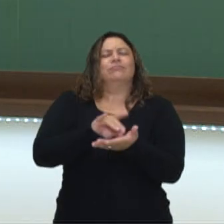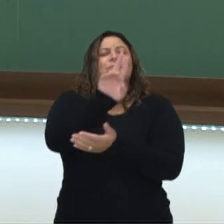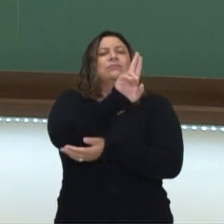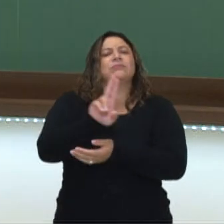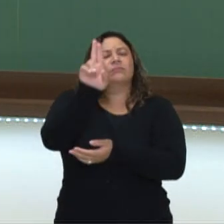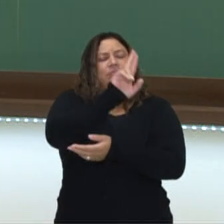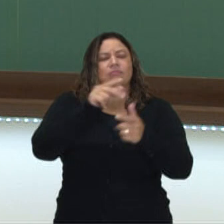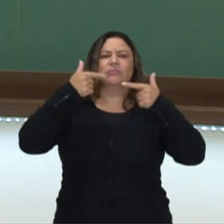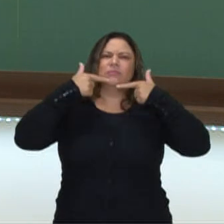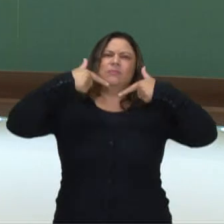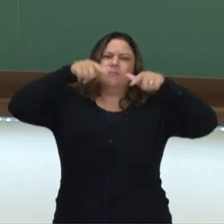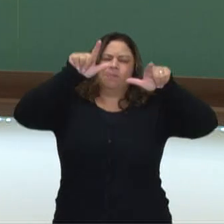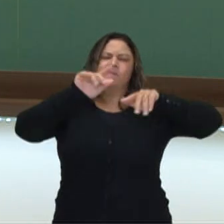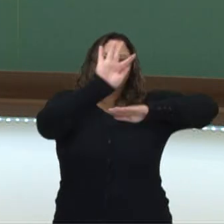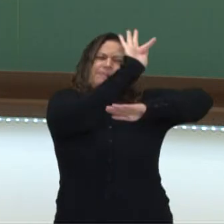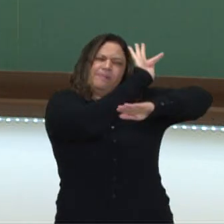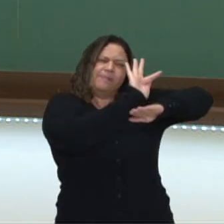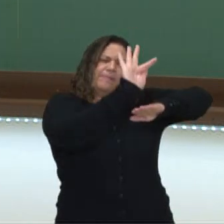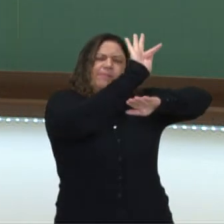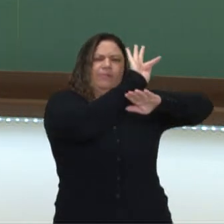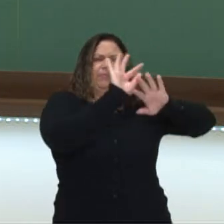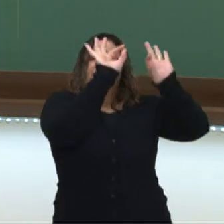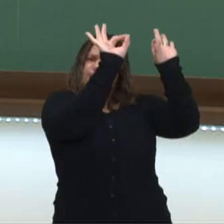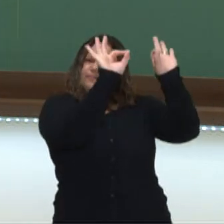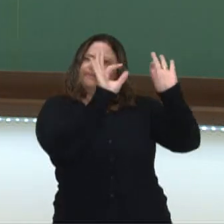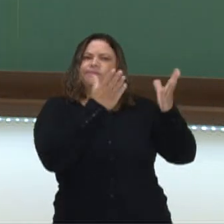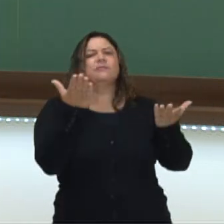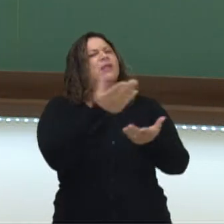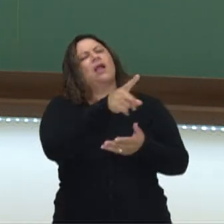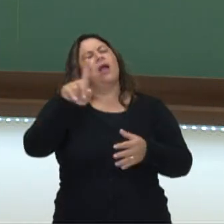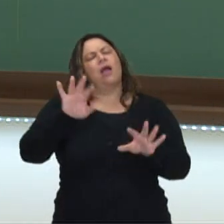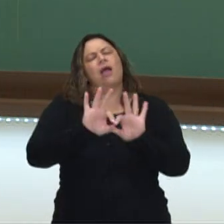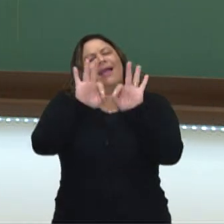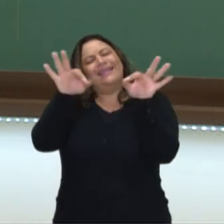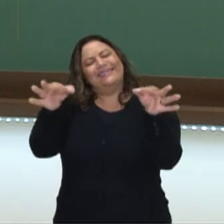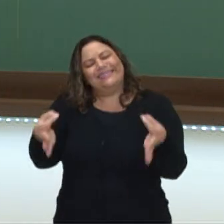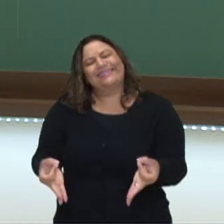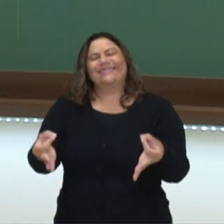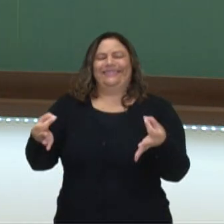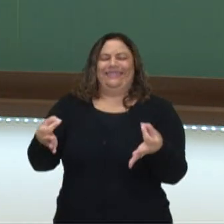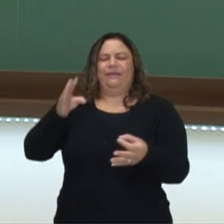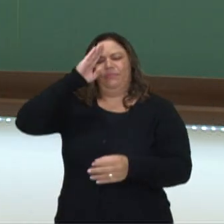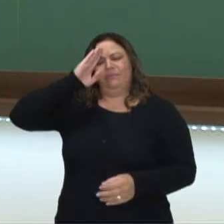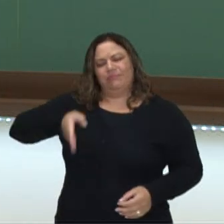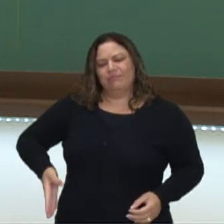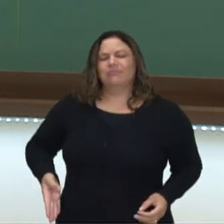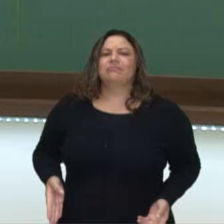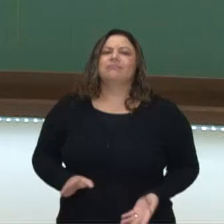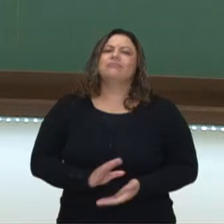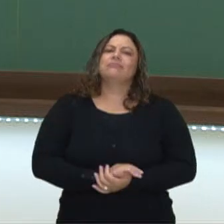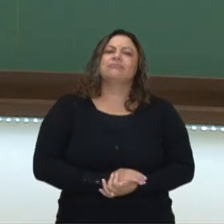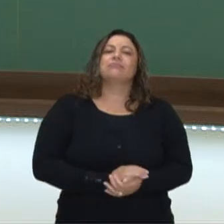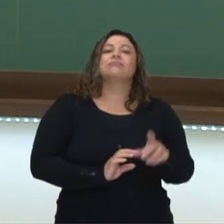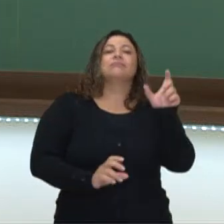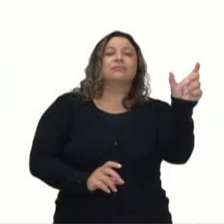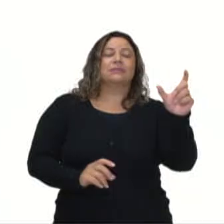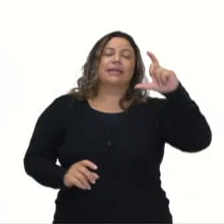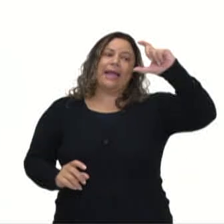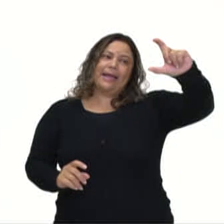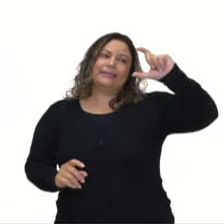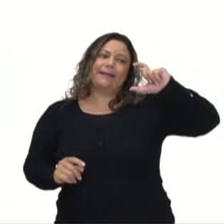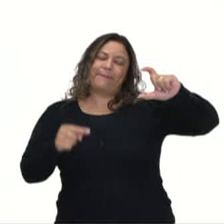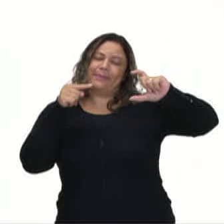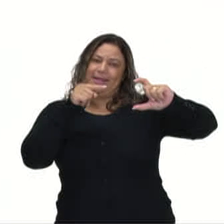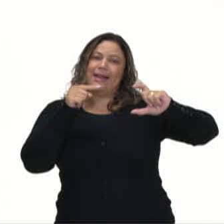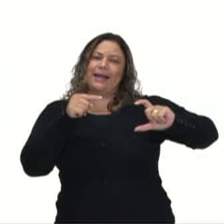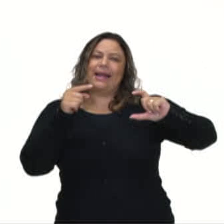língua rebuscado, opulento. Não, é uma linguagem simples, clara, objetiva e direta. Cada parágrafo